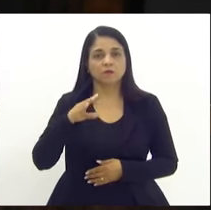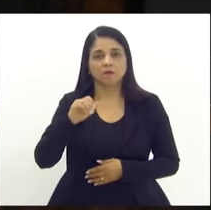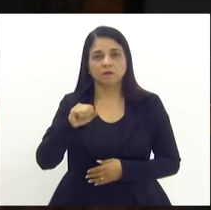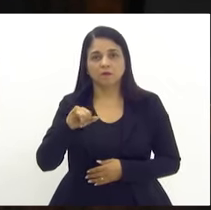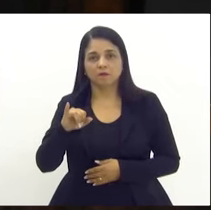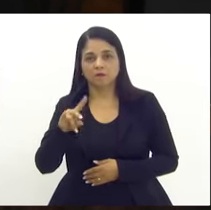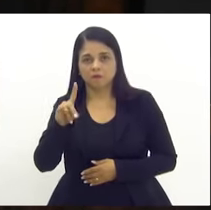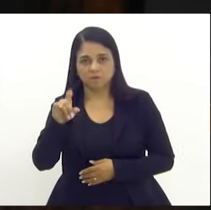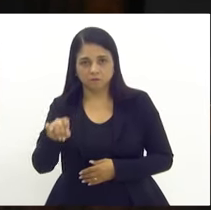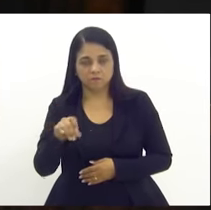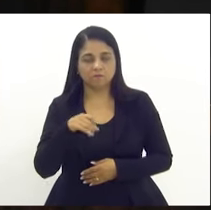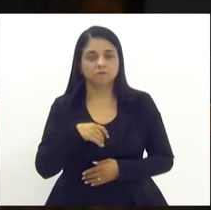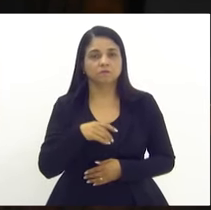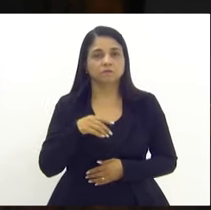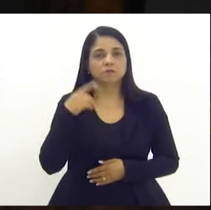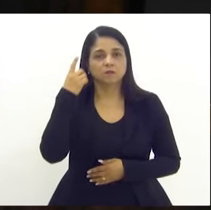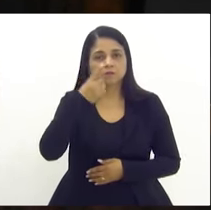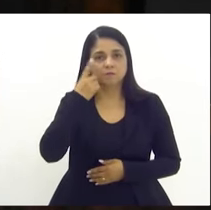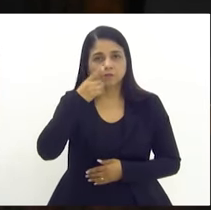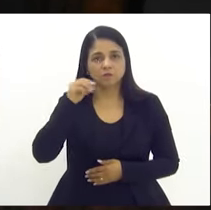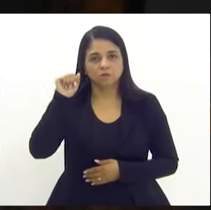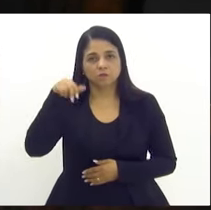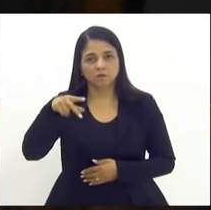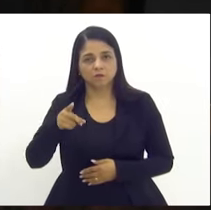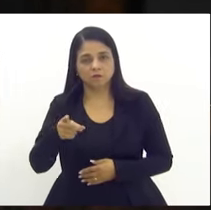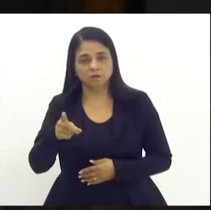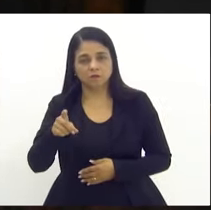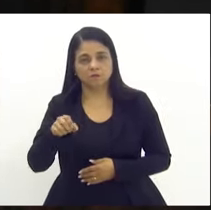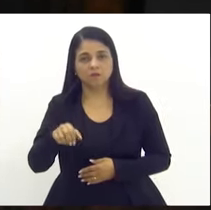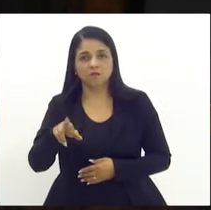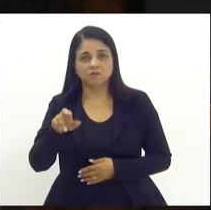Caiado, deputado Anderson Moraes,